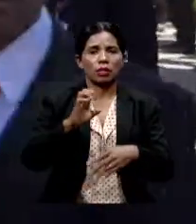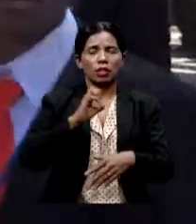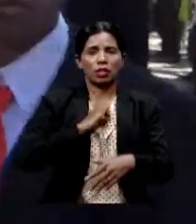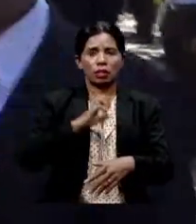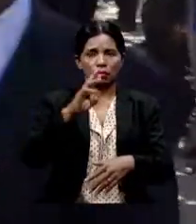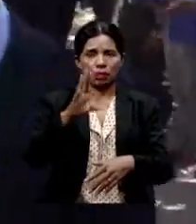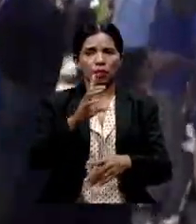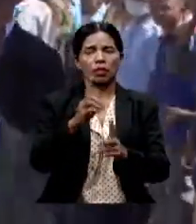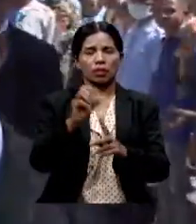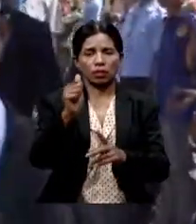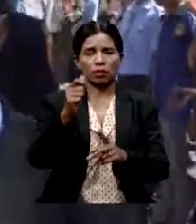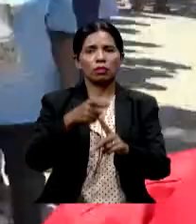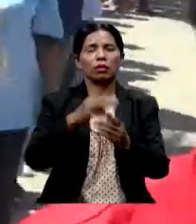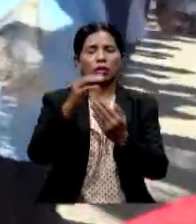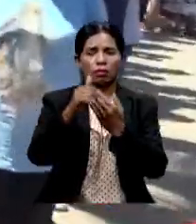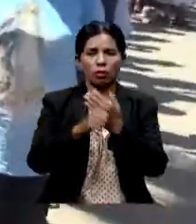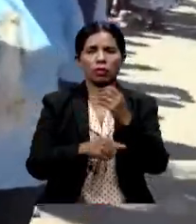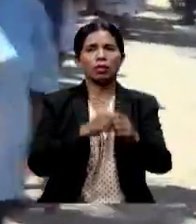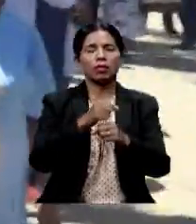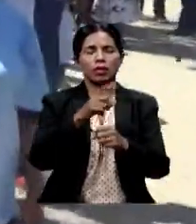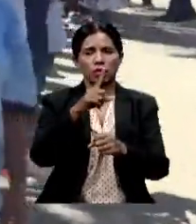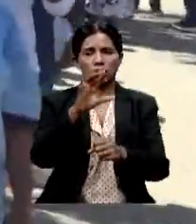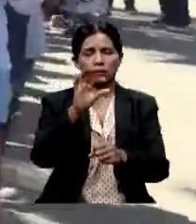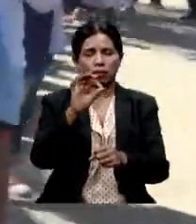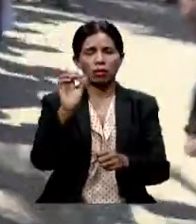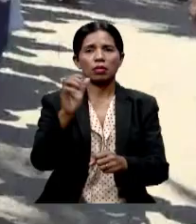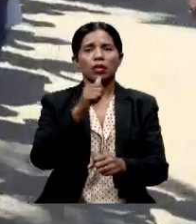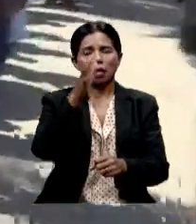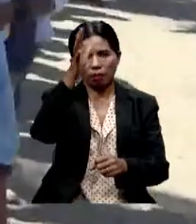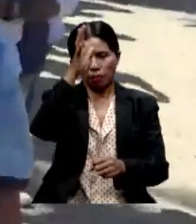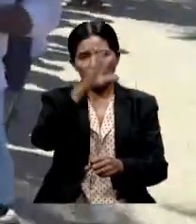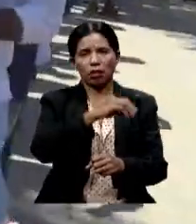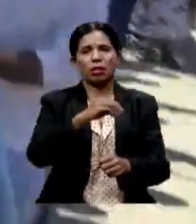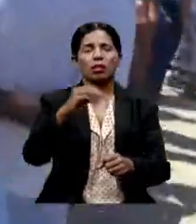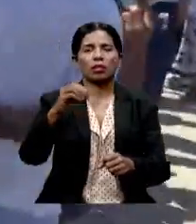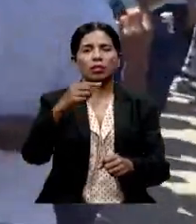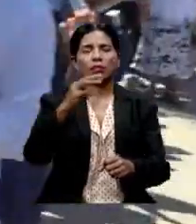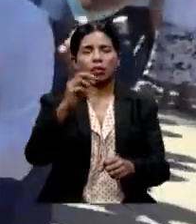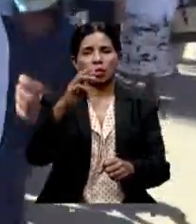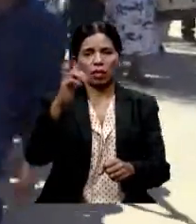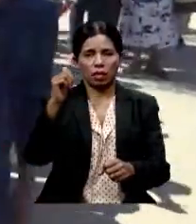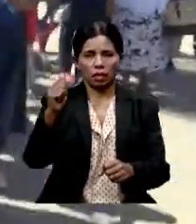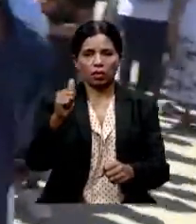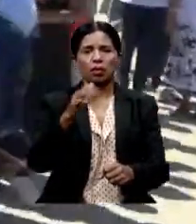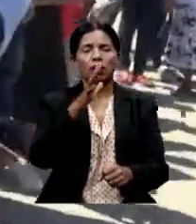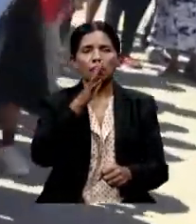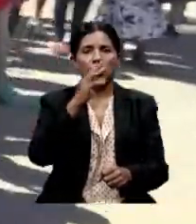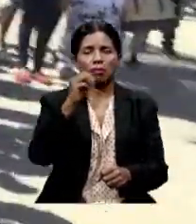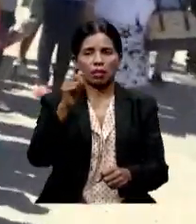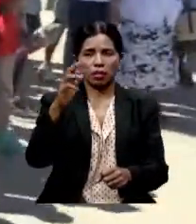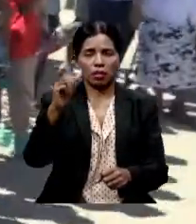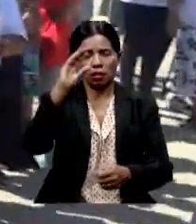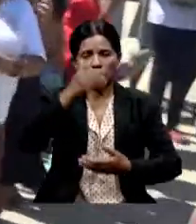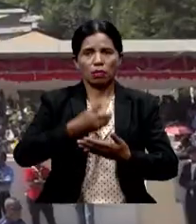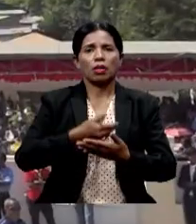Ida Atusia Hitu Nulo Resinhat, Husi Aman Graciano Alves, No Inan Maria Santina da Costa Tilman, No Ang